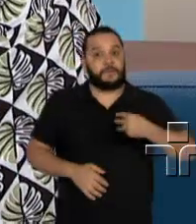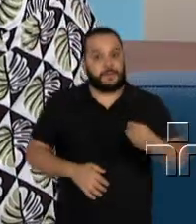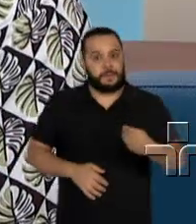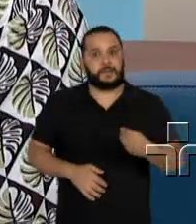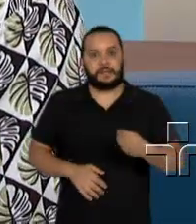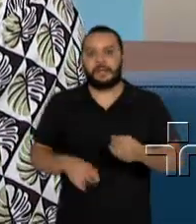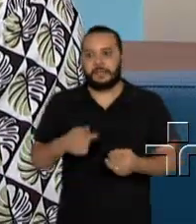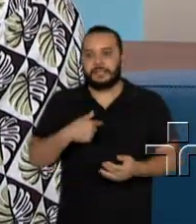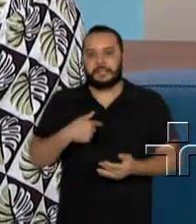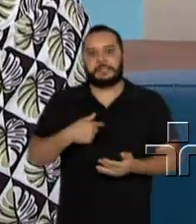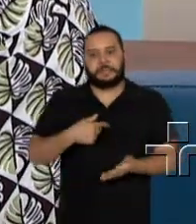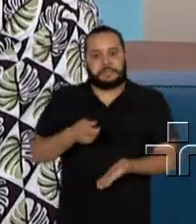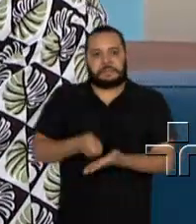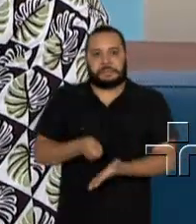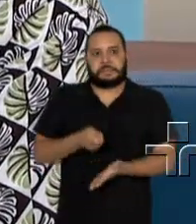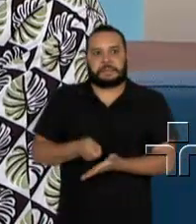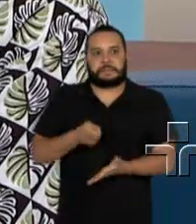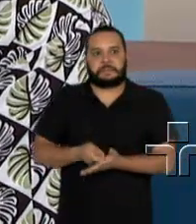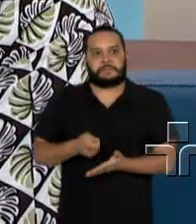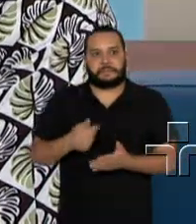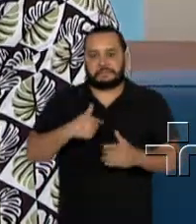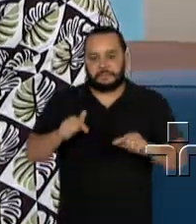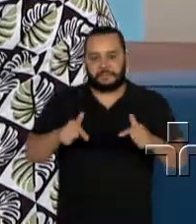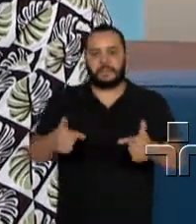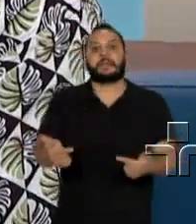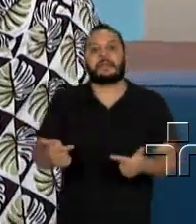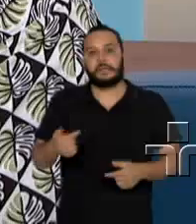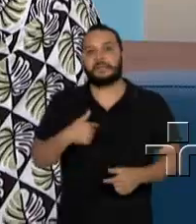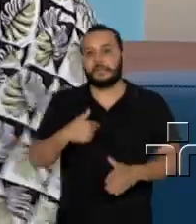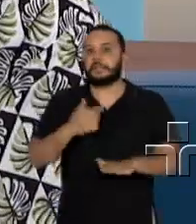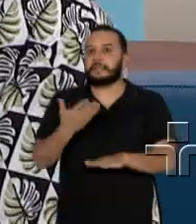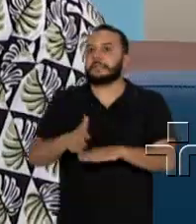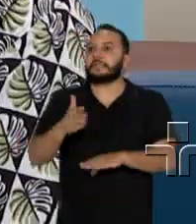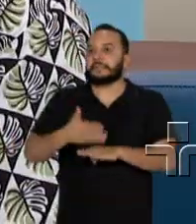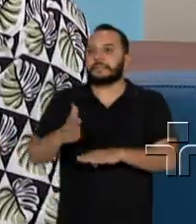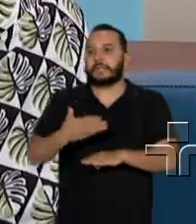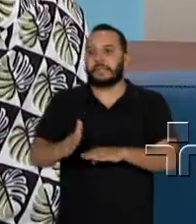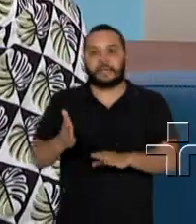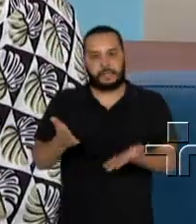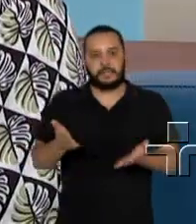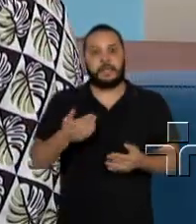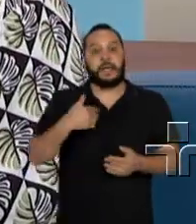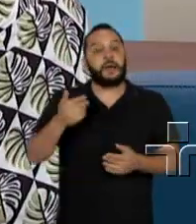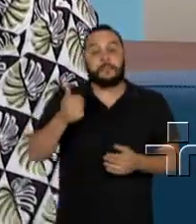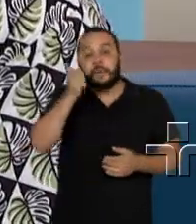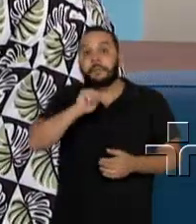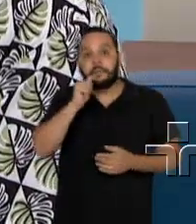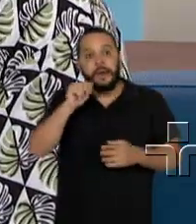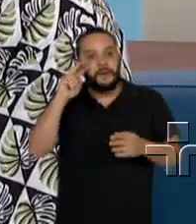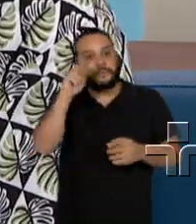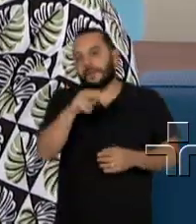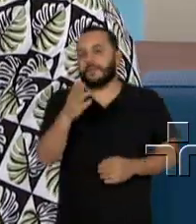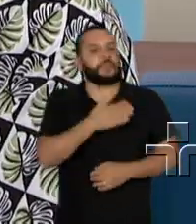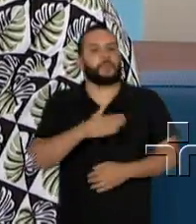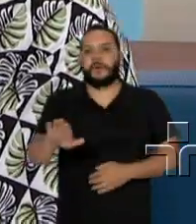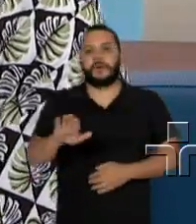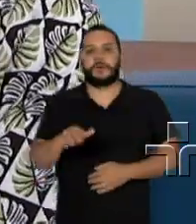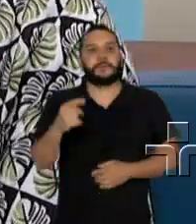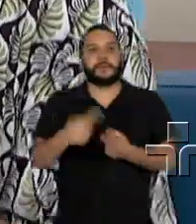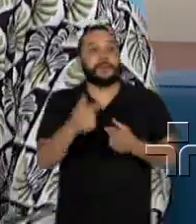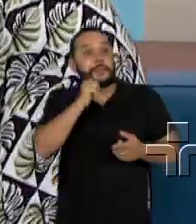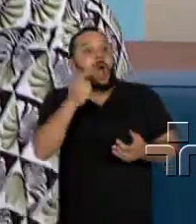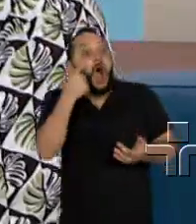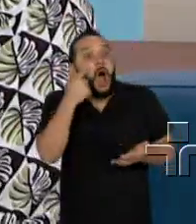cobra bastante nem é bem dedicada quando o time sai só não gosta que a mãe bailarina fita ficar falando